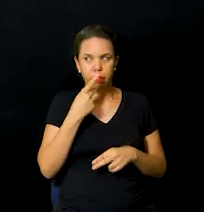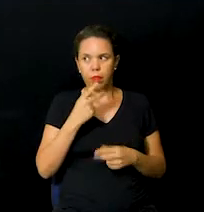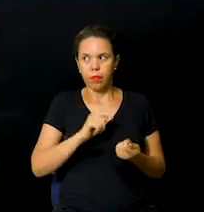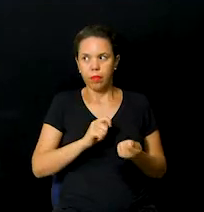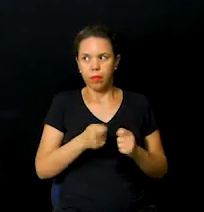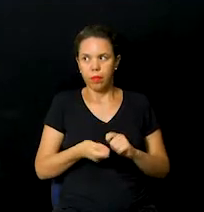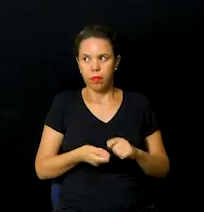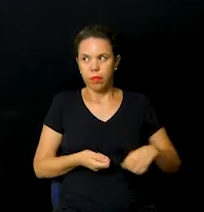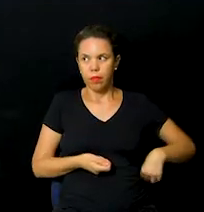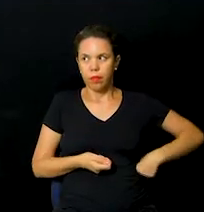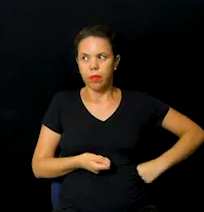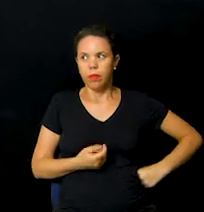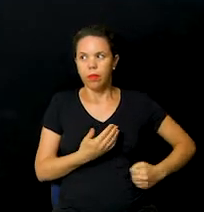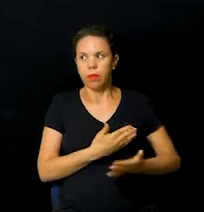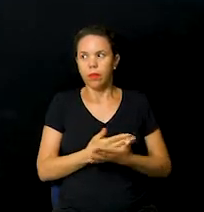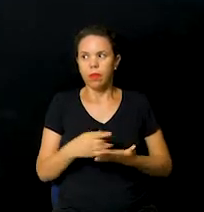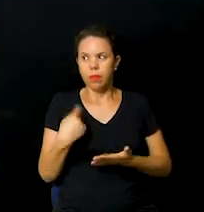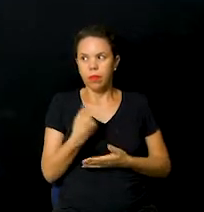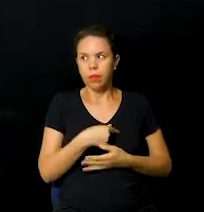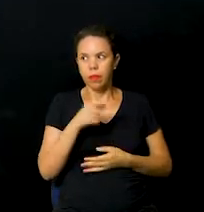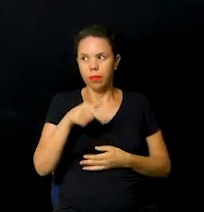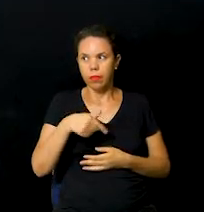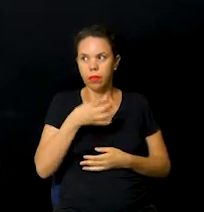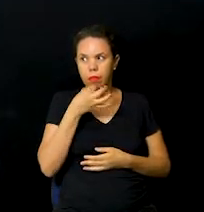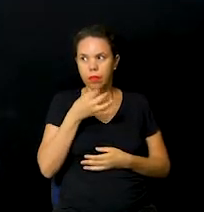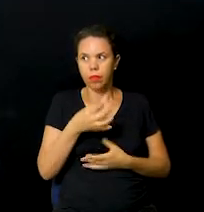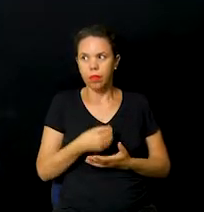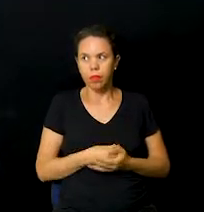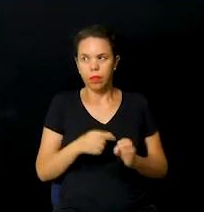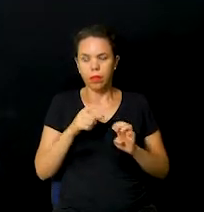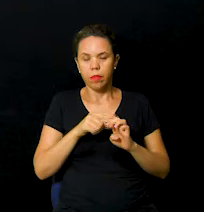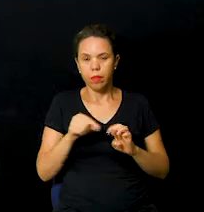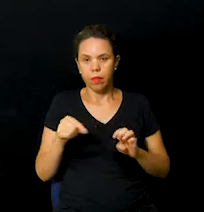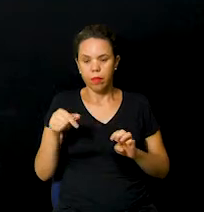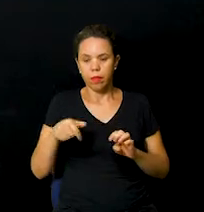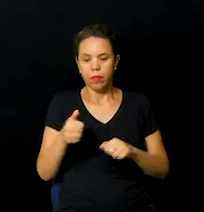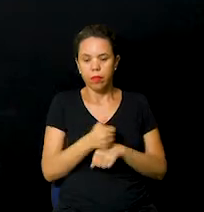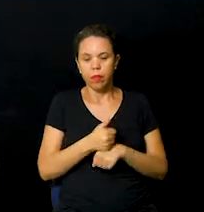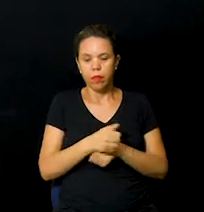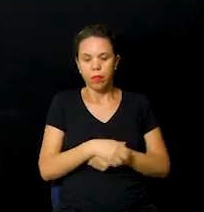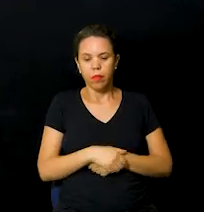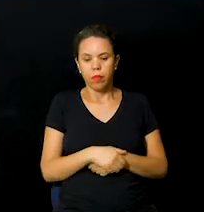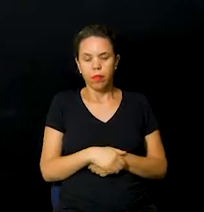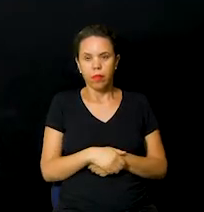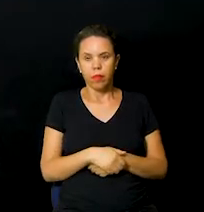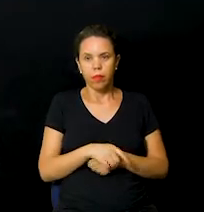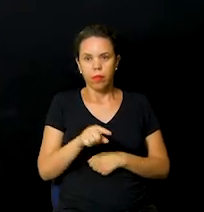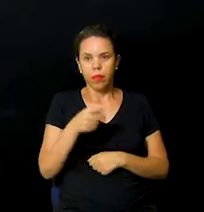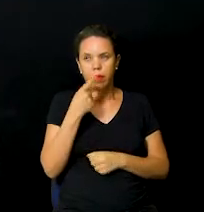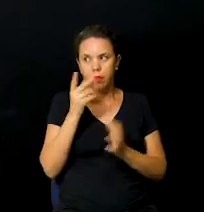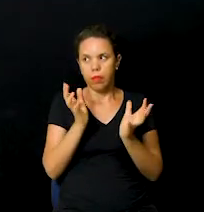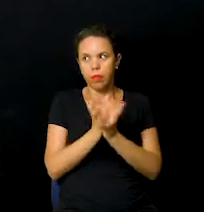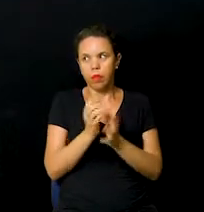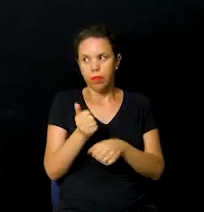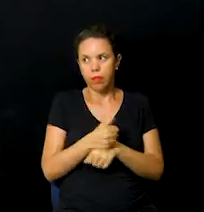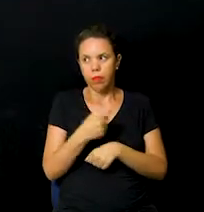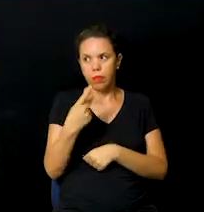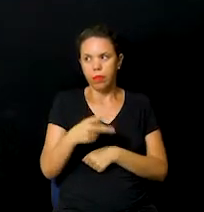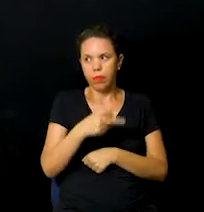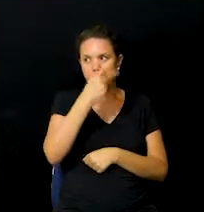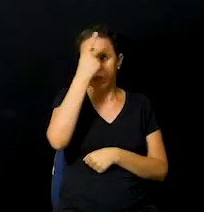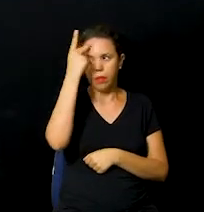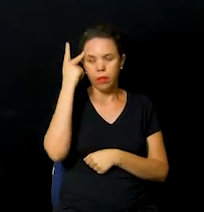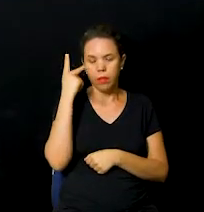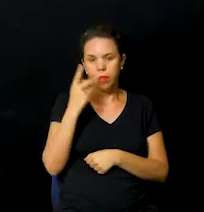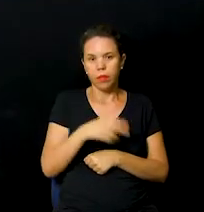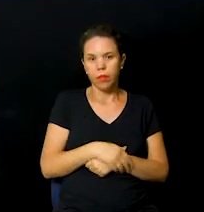que a adaptação tem que começar de nós. Essa é a minha visão de empreendedorismo nessa área. Você fala em equipe, né? Em